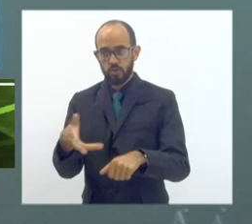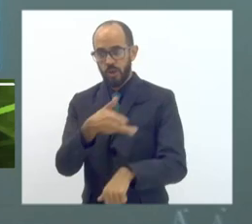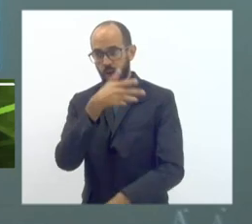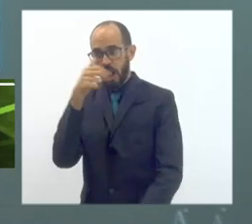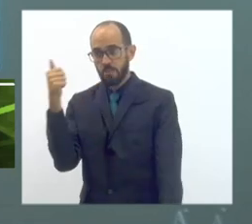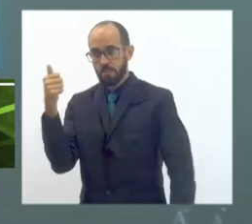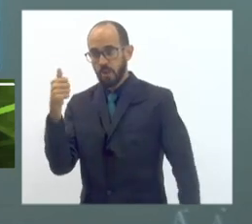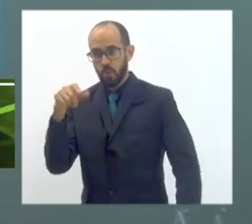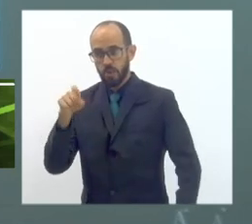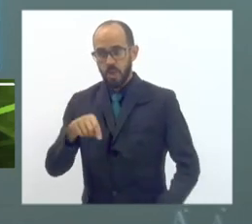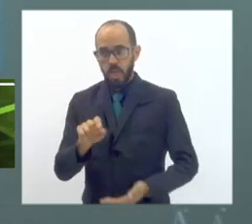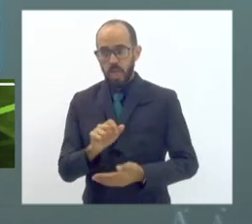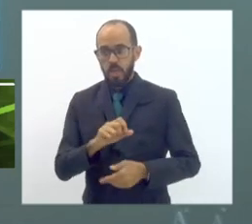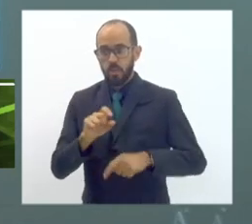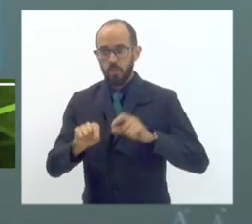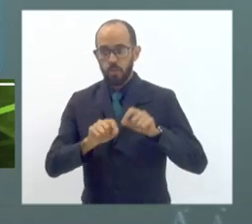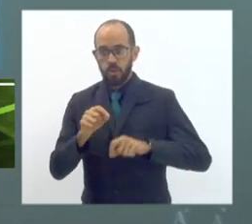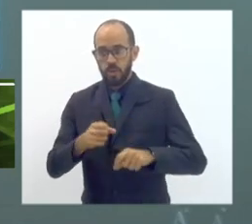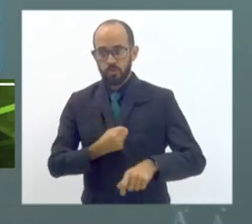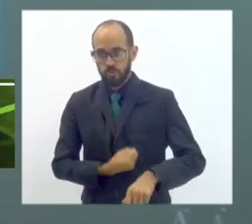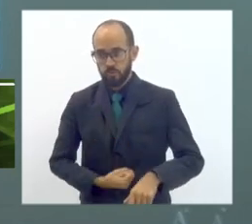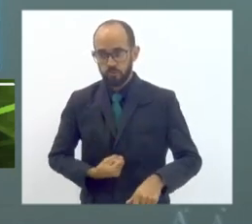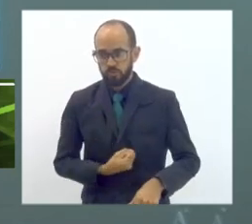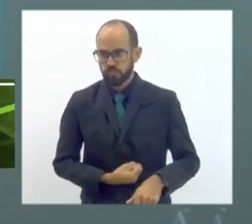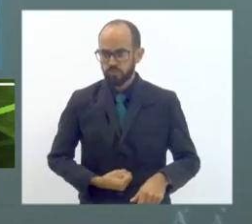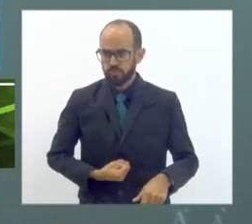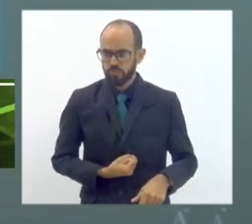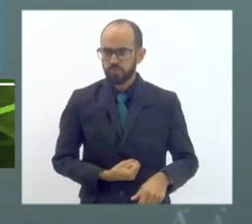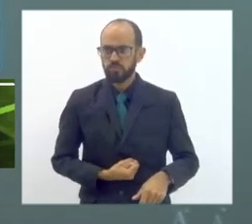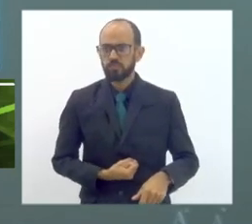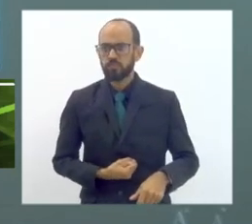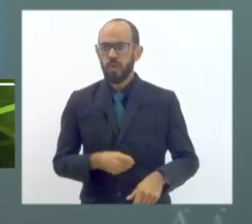as ultrassonografias, né? Ultrassom, Doppler,